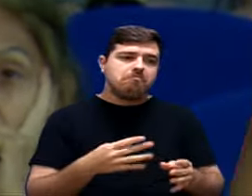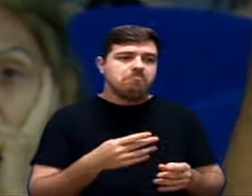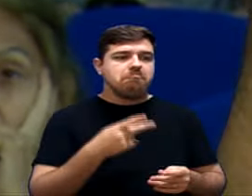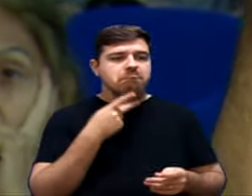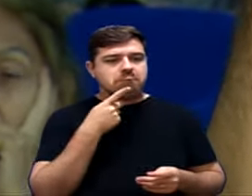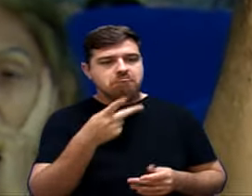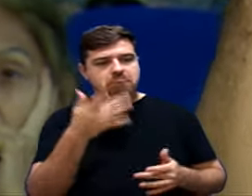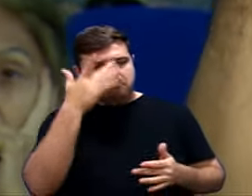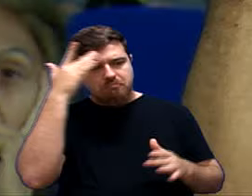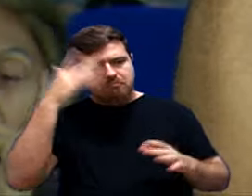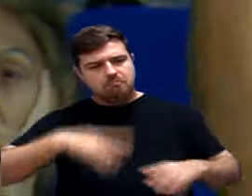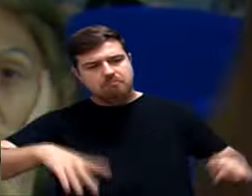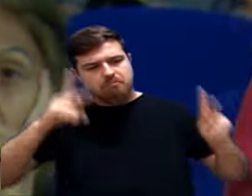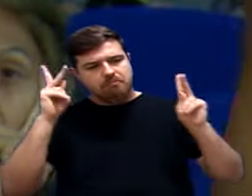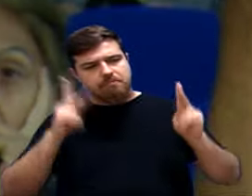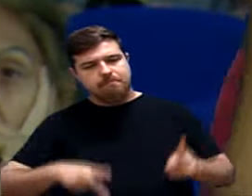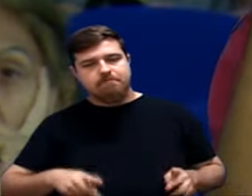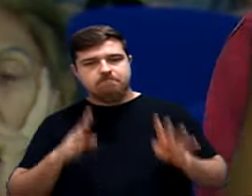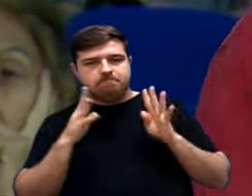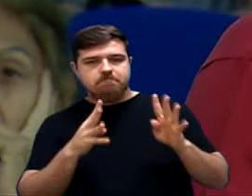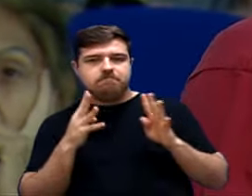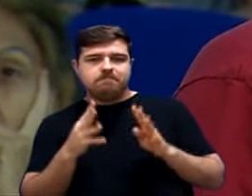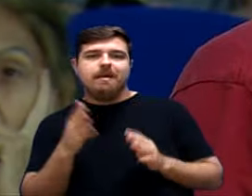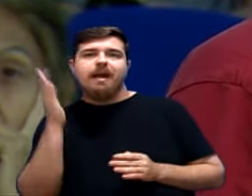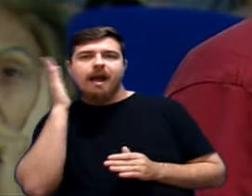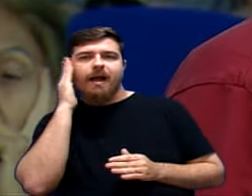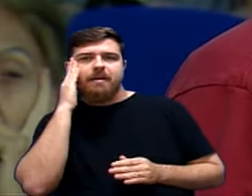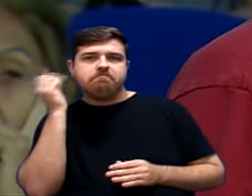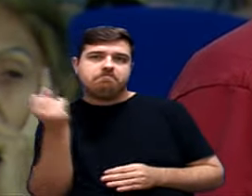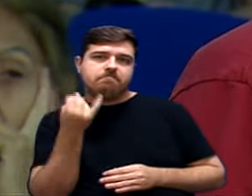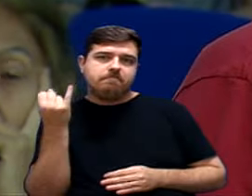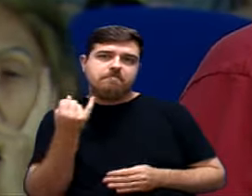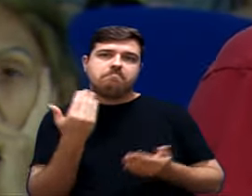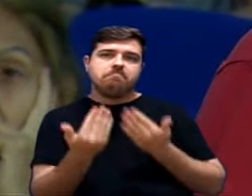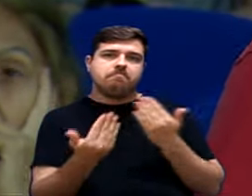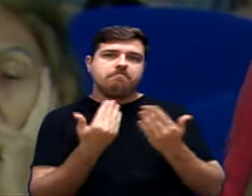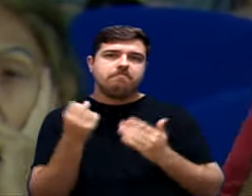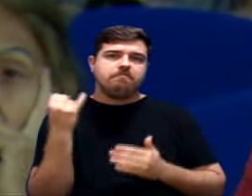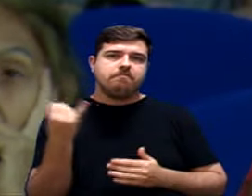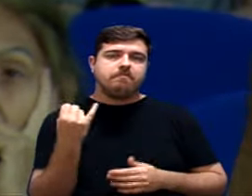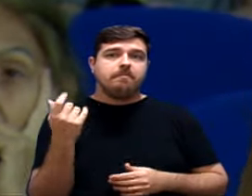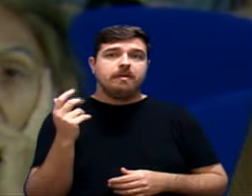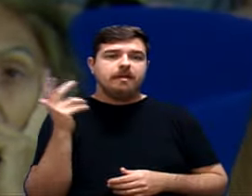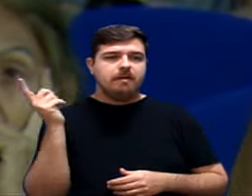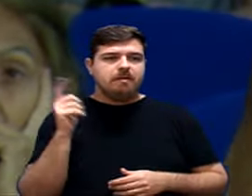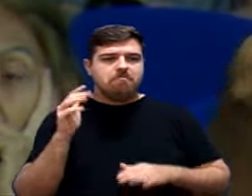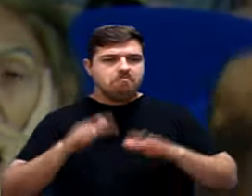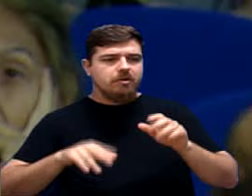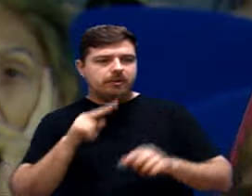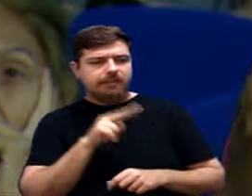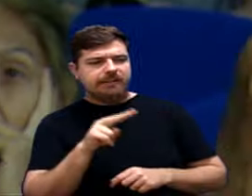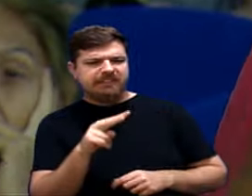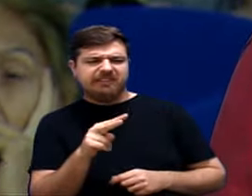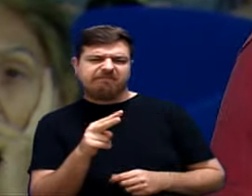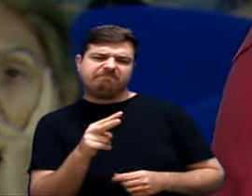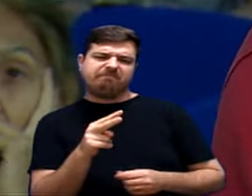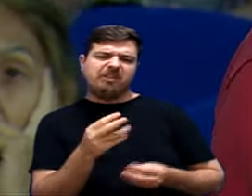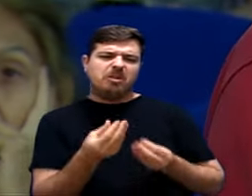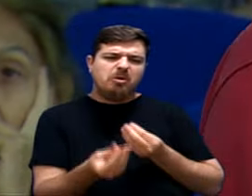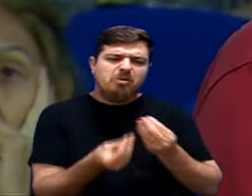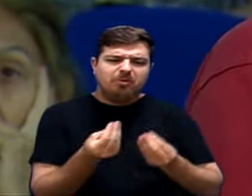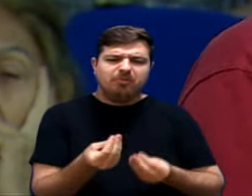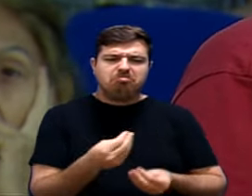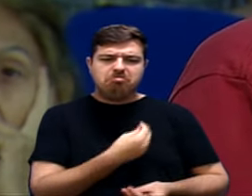assistindo a gente e quem vai ficar sabendo do que tá sendo conversado aqui e que às vezes olha e acha que não tem como a gente